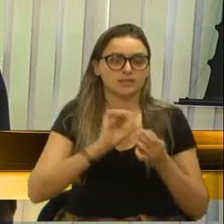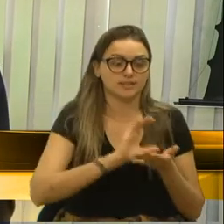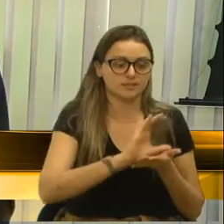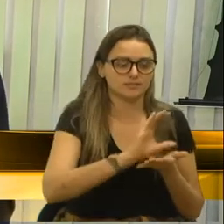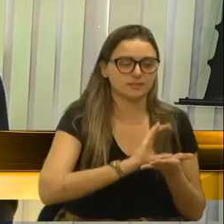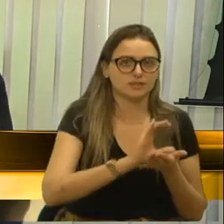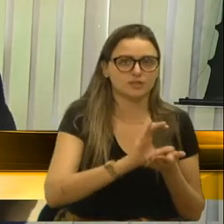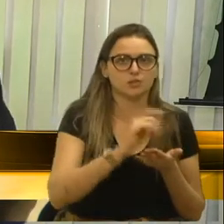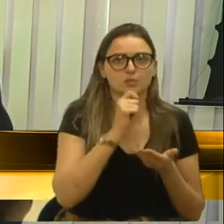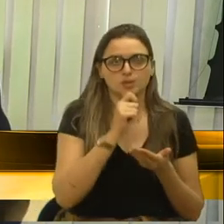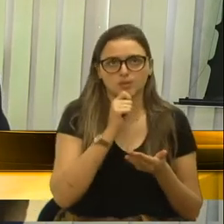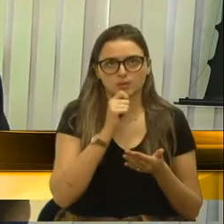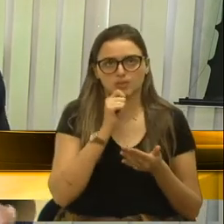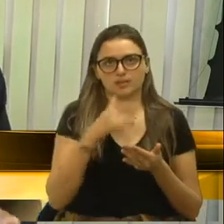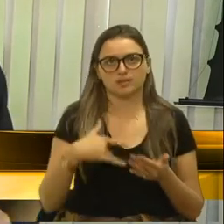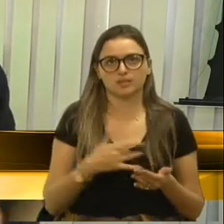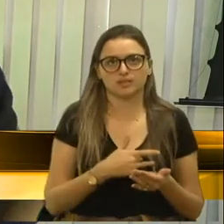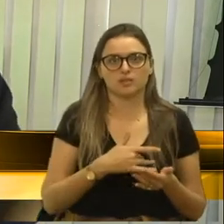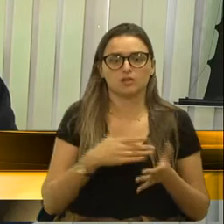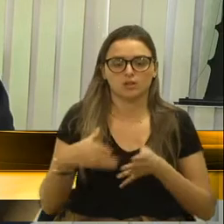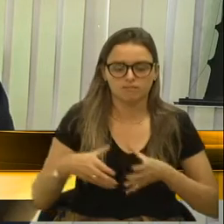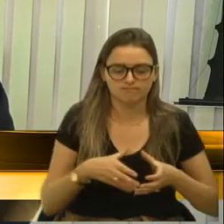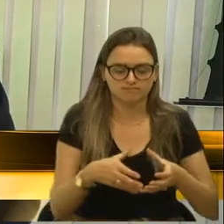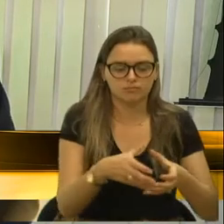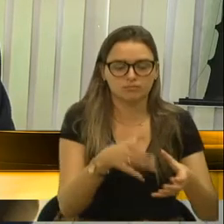na nossa cidade, em extensão de rede,